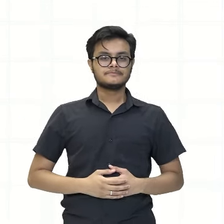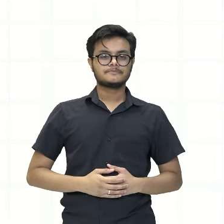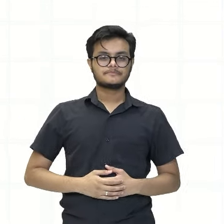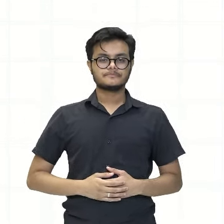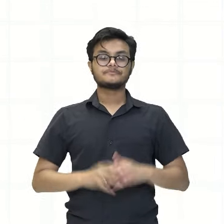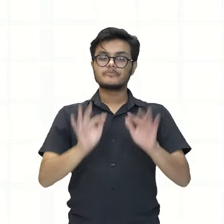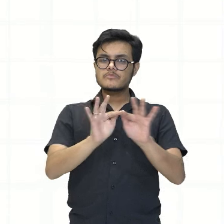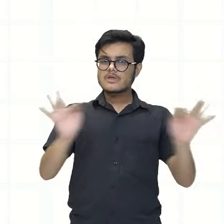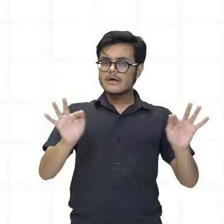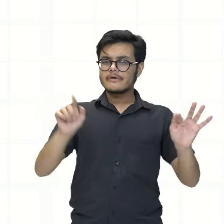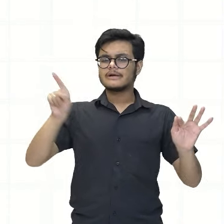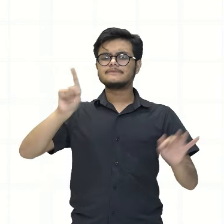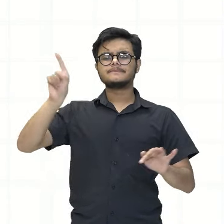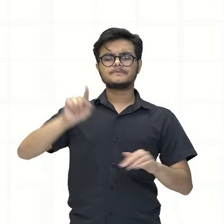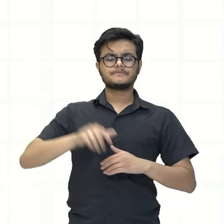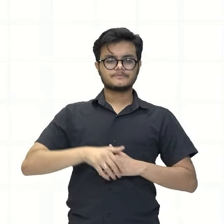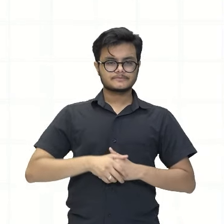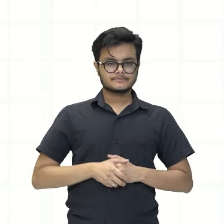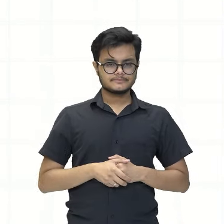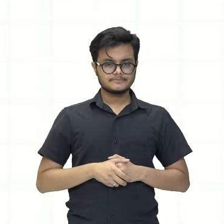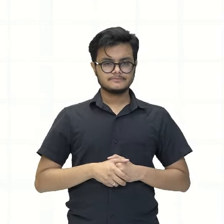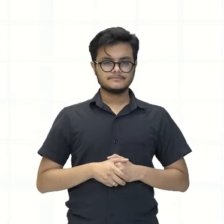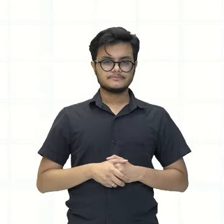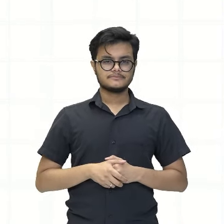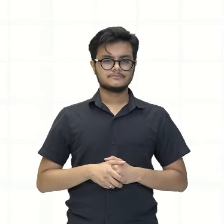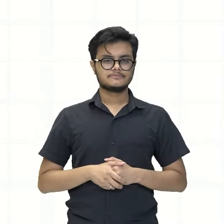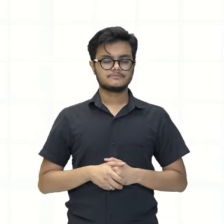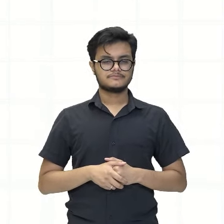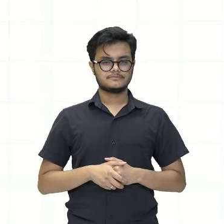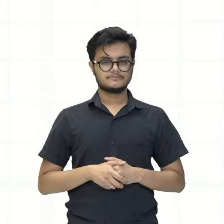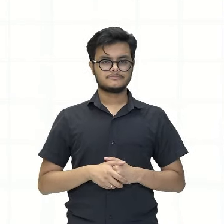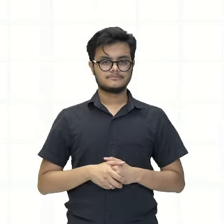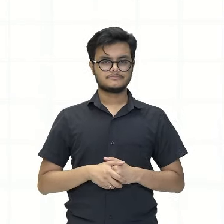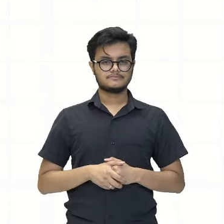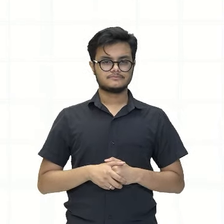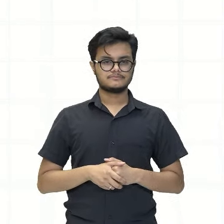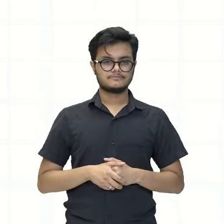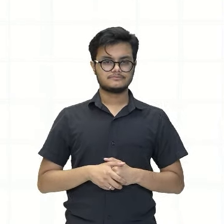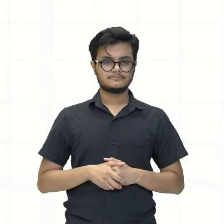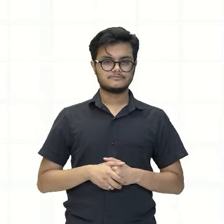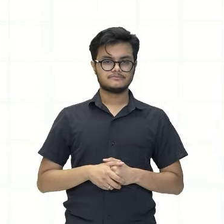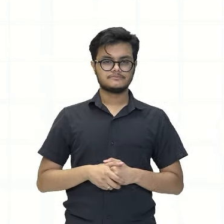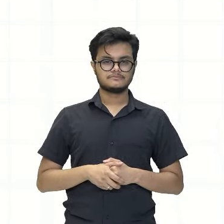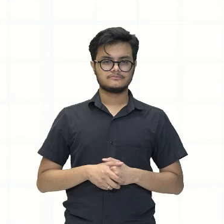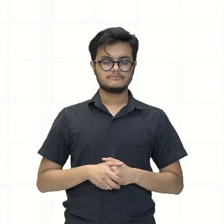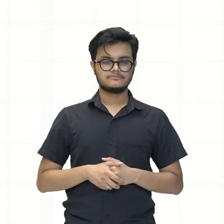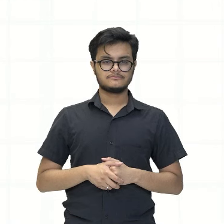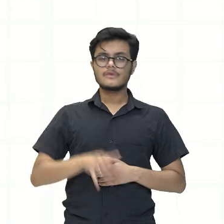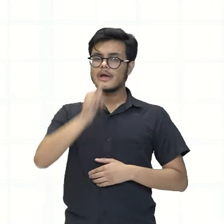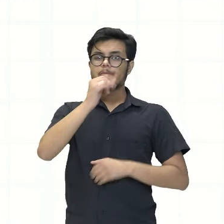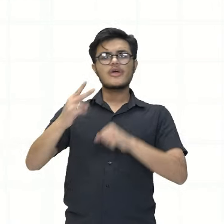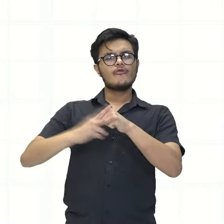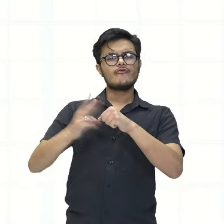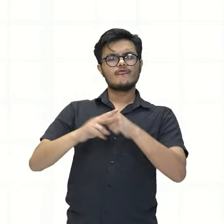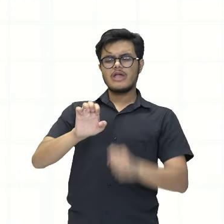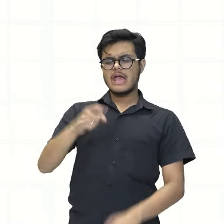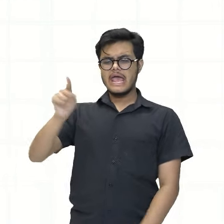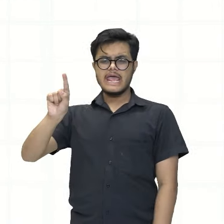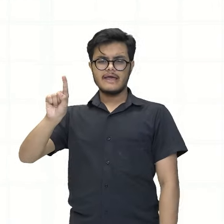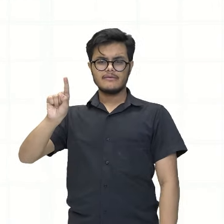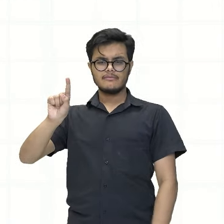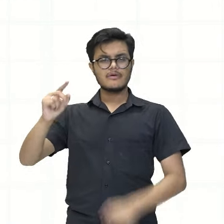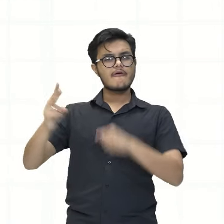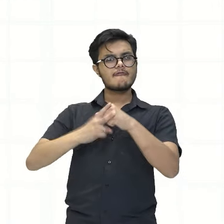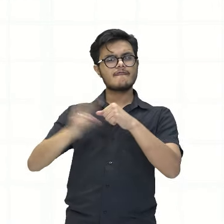exemplo isso é sensa ional nessa oração nós temos o é é uma oração que tem